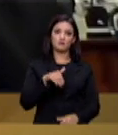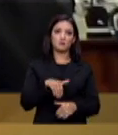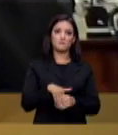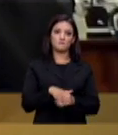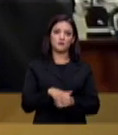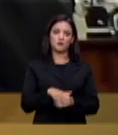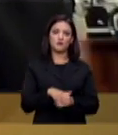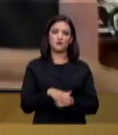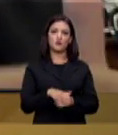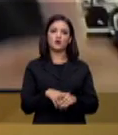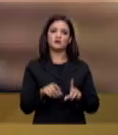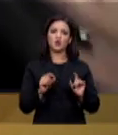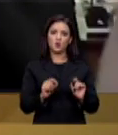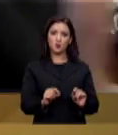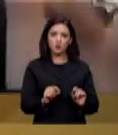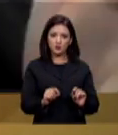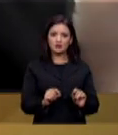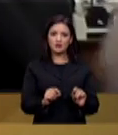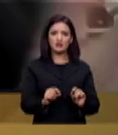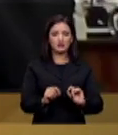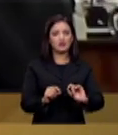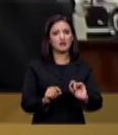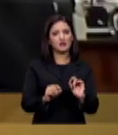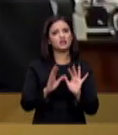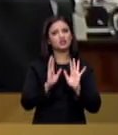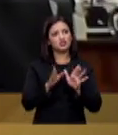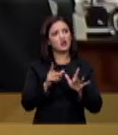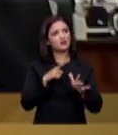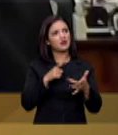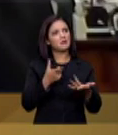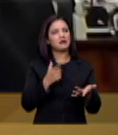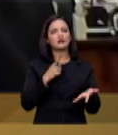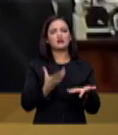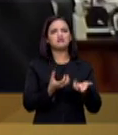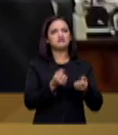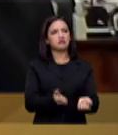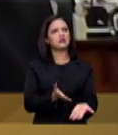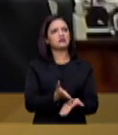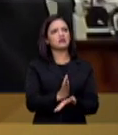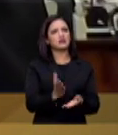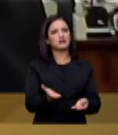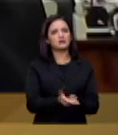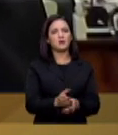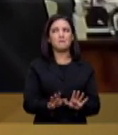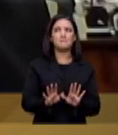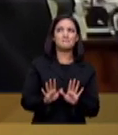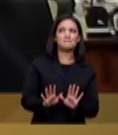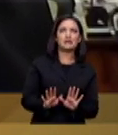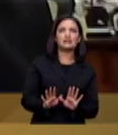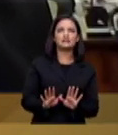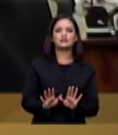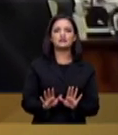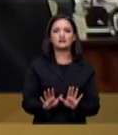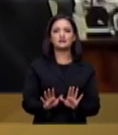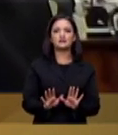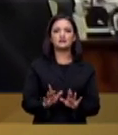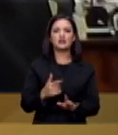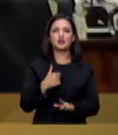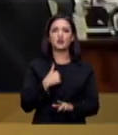procedência da ação, mas eu estava me manifestando, já vi que vários colegas se reservaram para se pronunciar